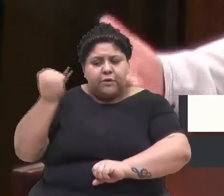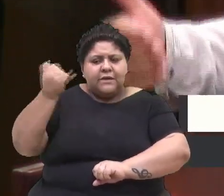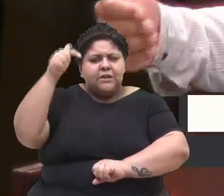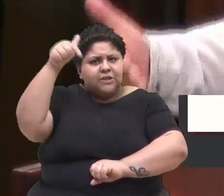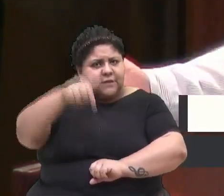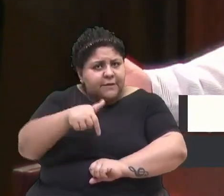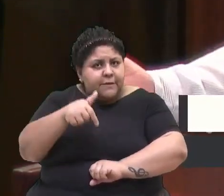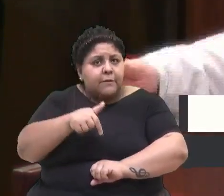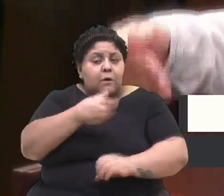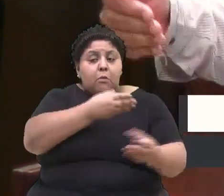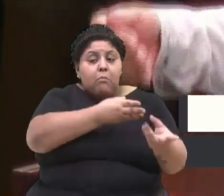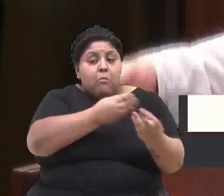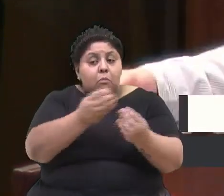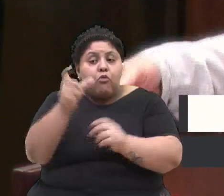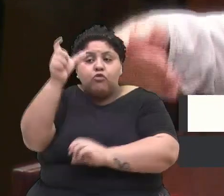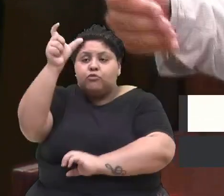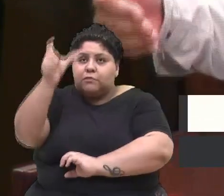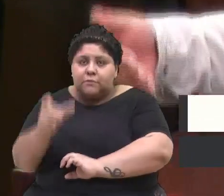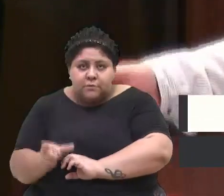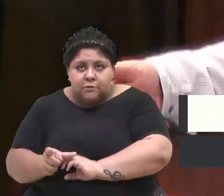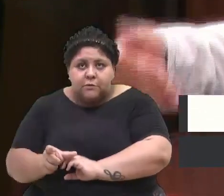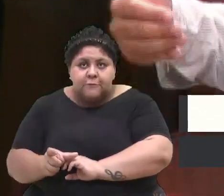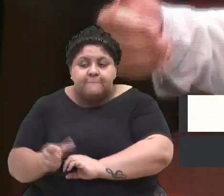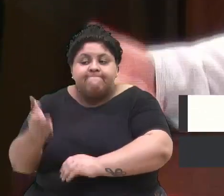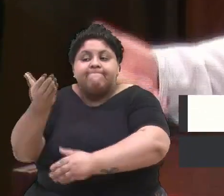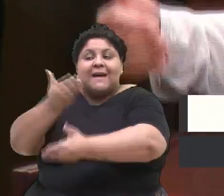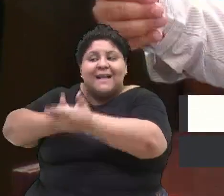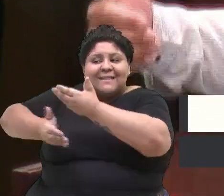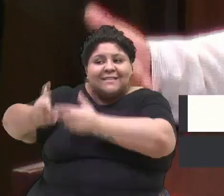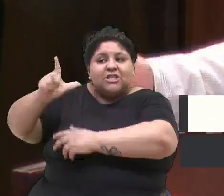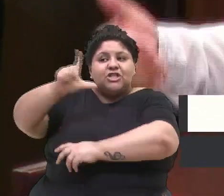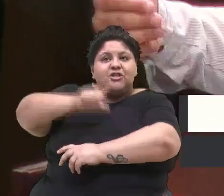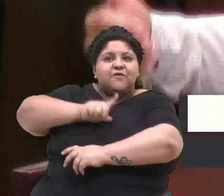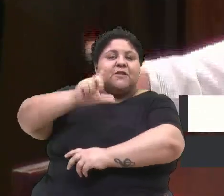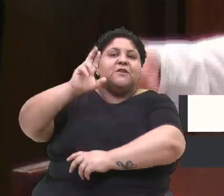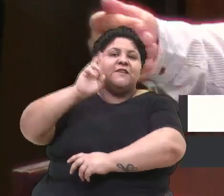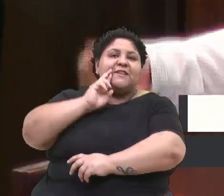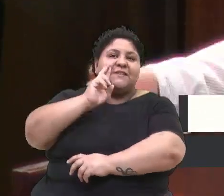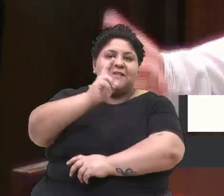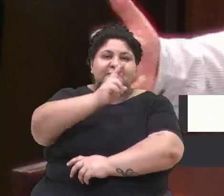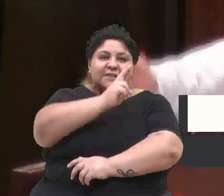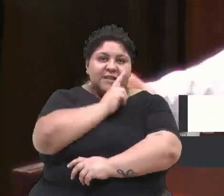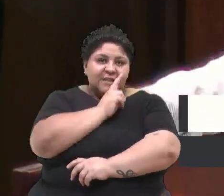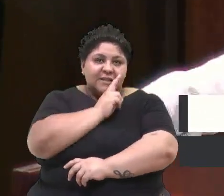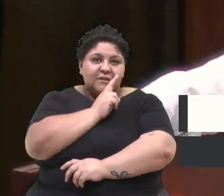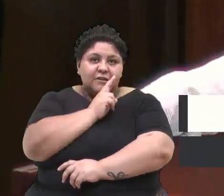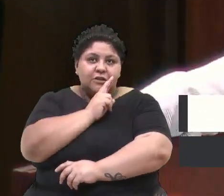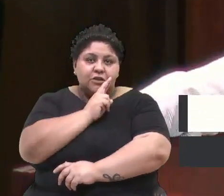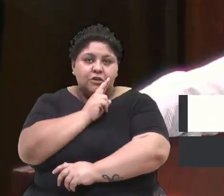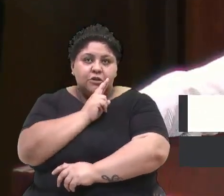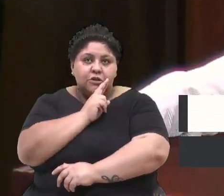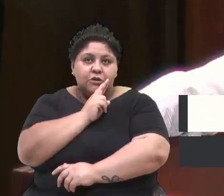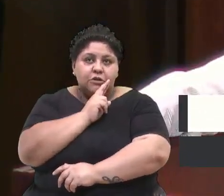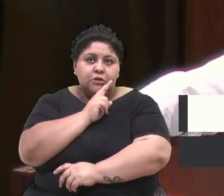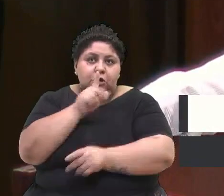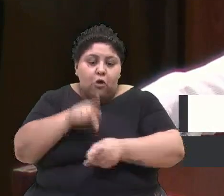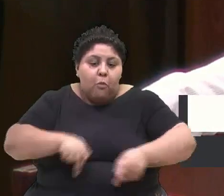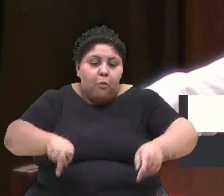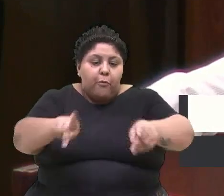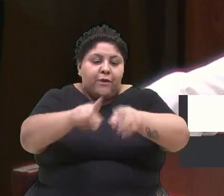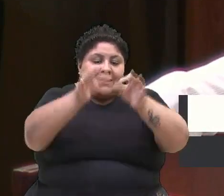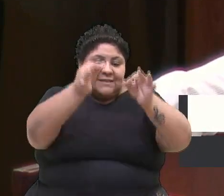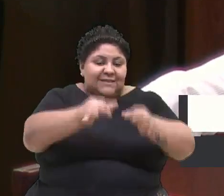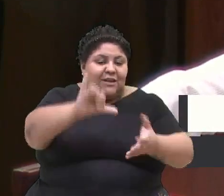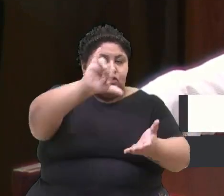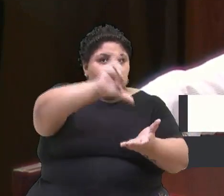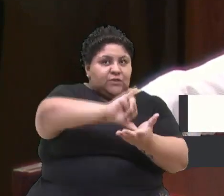Muitas pessoas seriam atendidas se nós tivéssemos um restaurante popular adequado no centro da cidade. Eu conversei com o